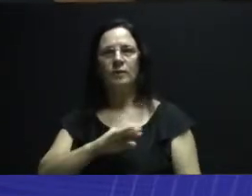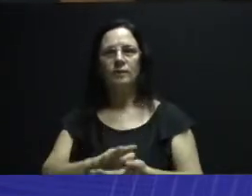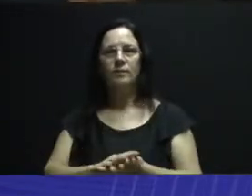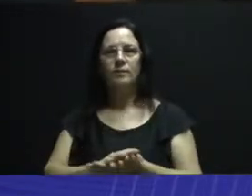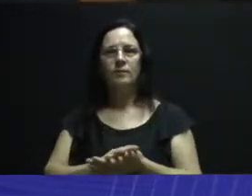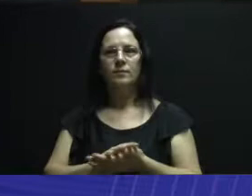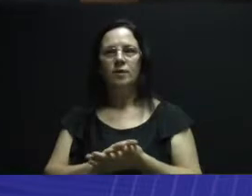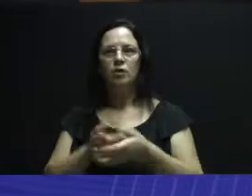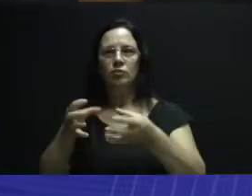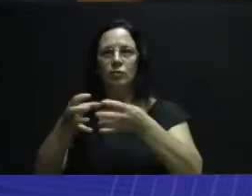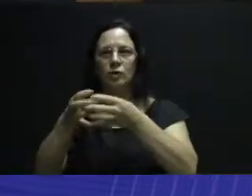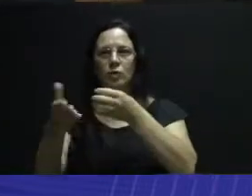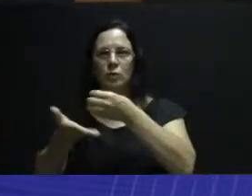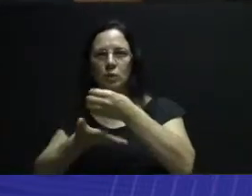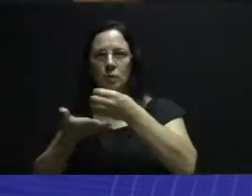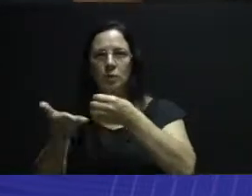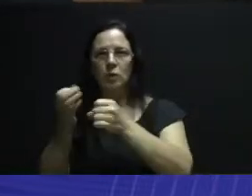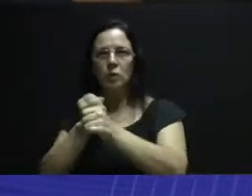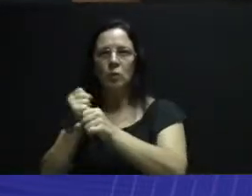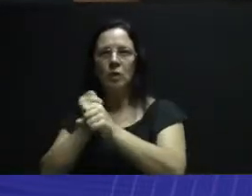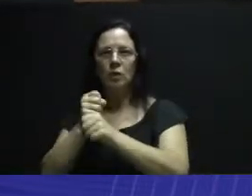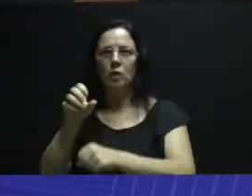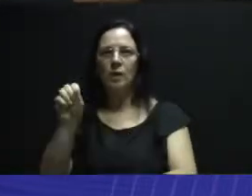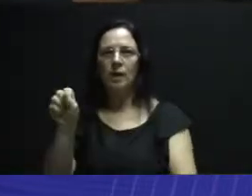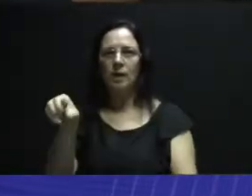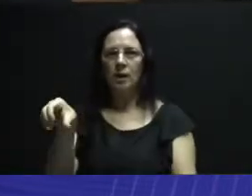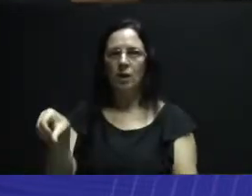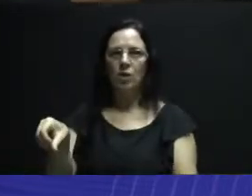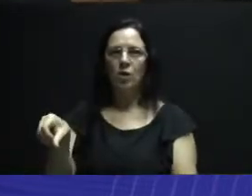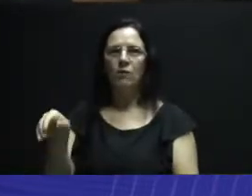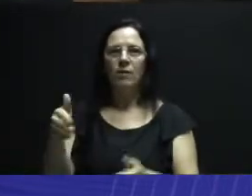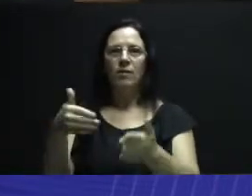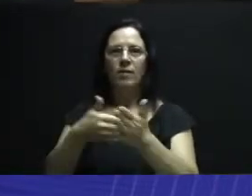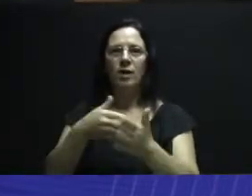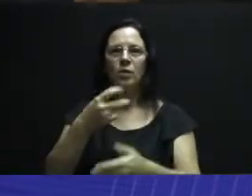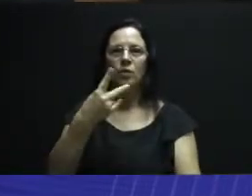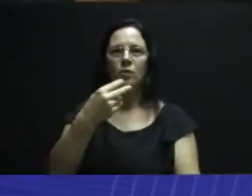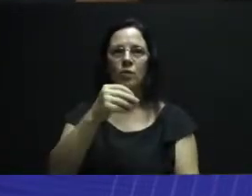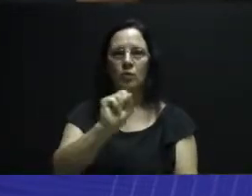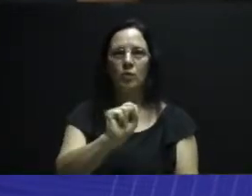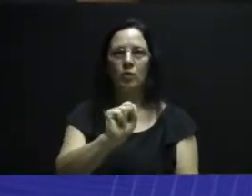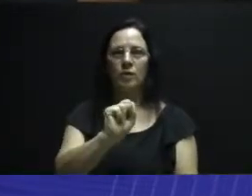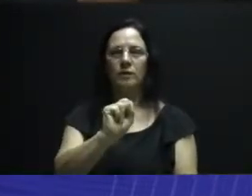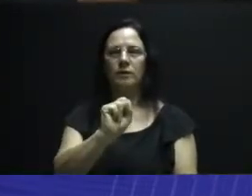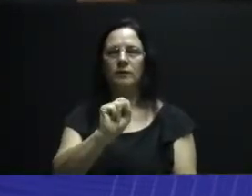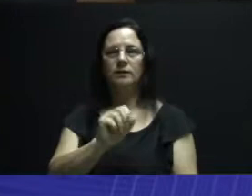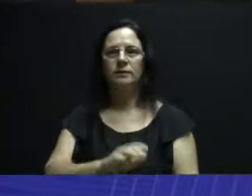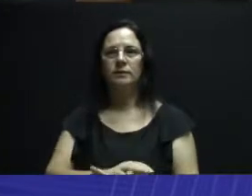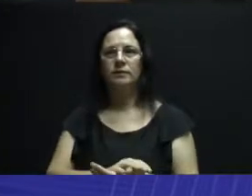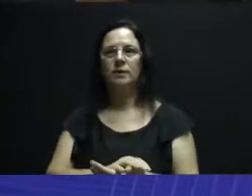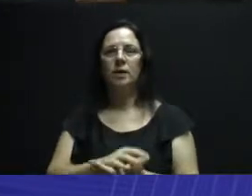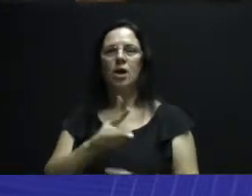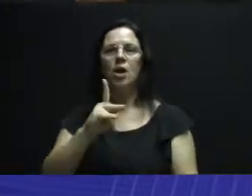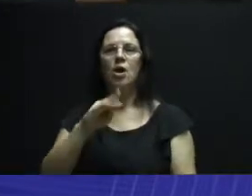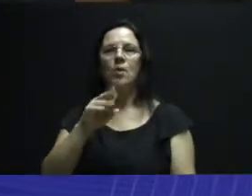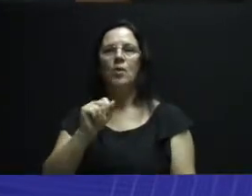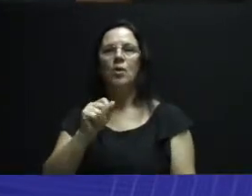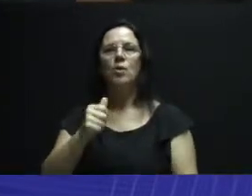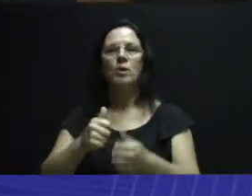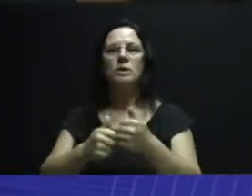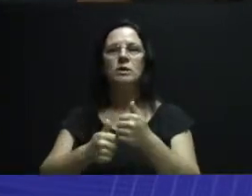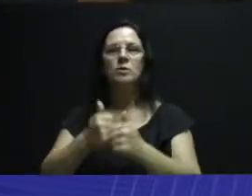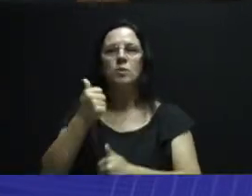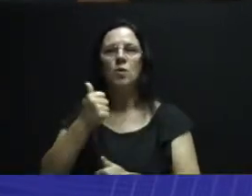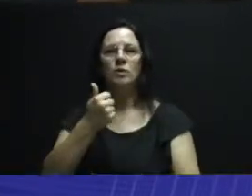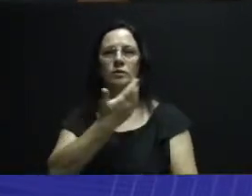de base de 1989 a 2008. Pela Pro Esportes de Santos, foi